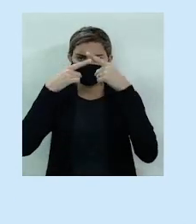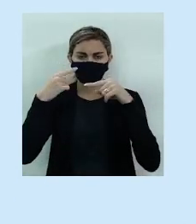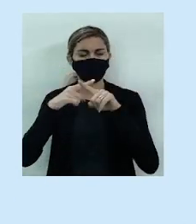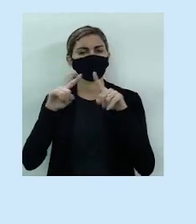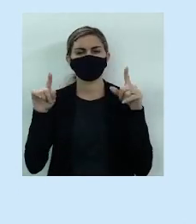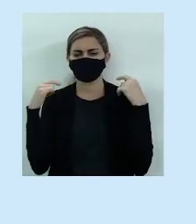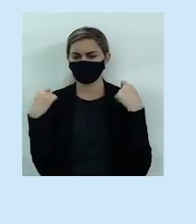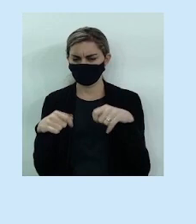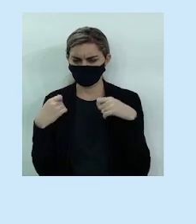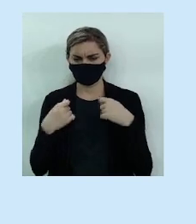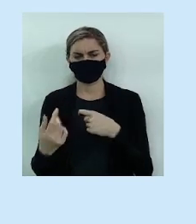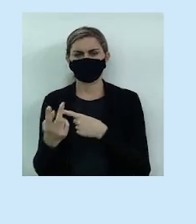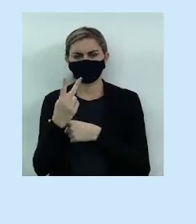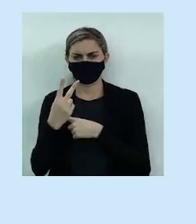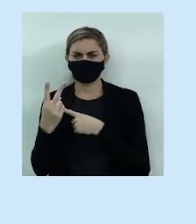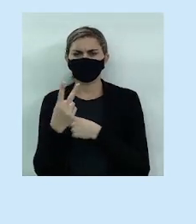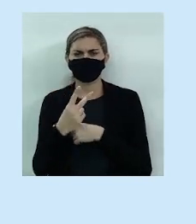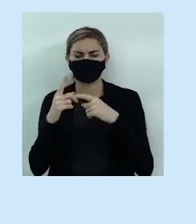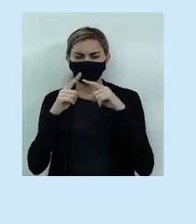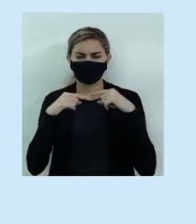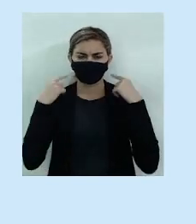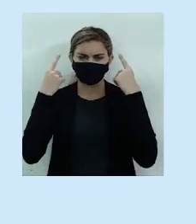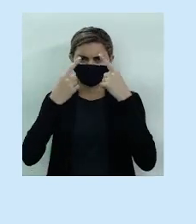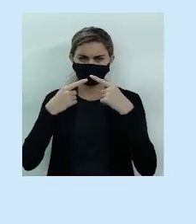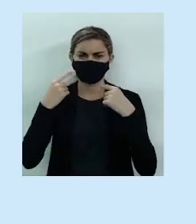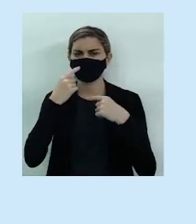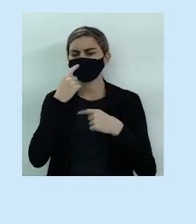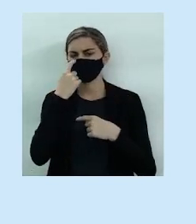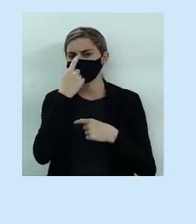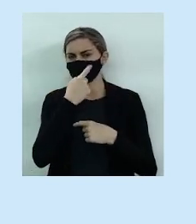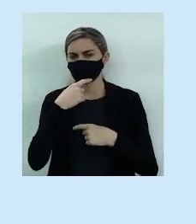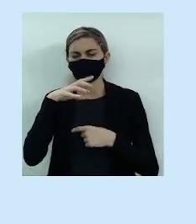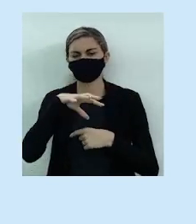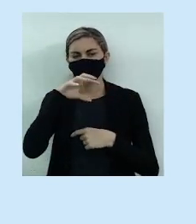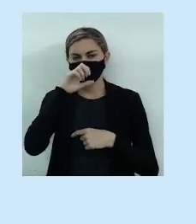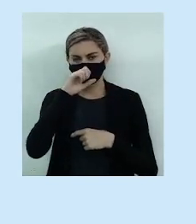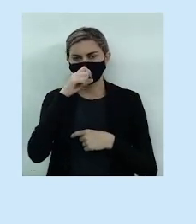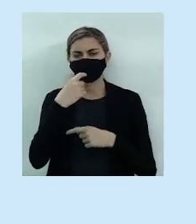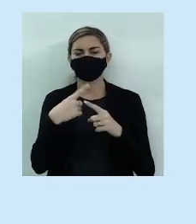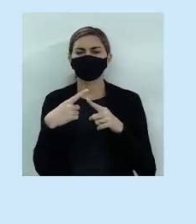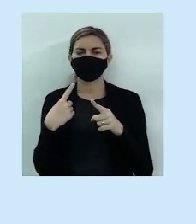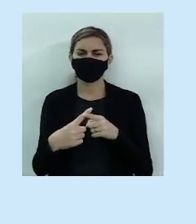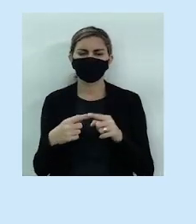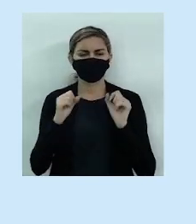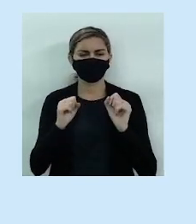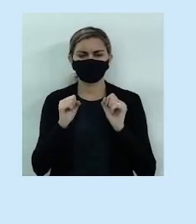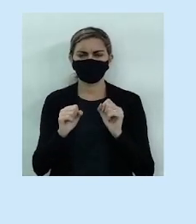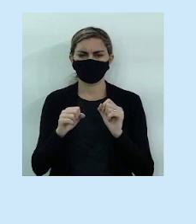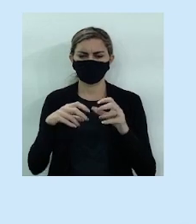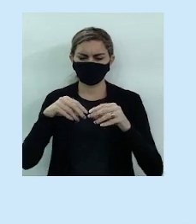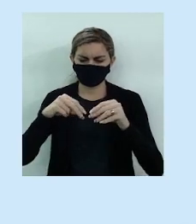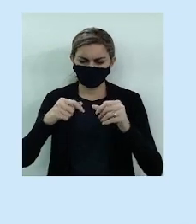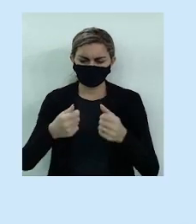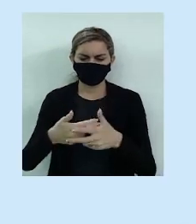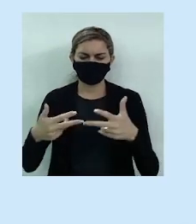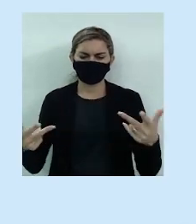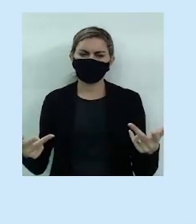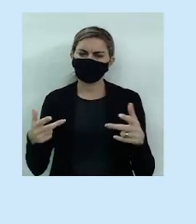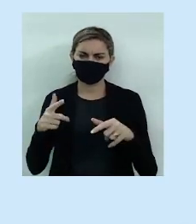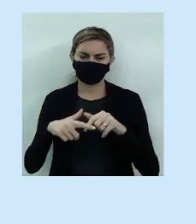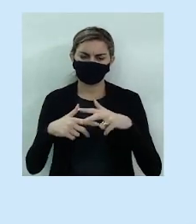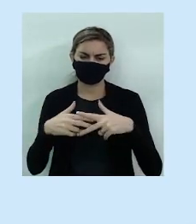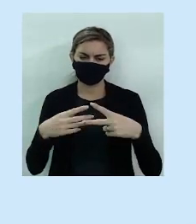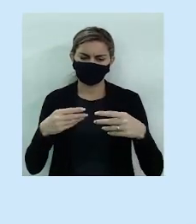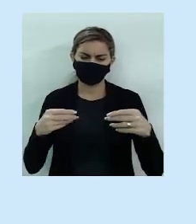elas precisam proteger a região nasal, o canal respiratório. Por quê? Porque pode ser de modelos, pode